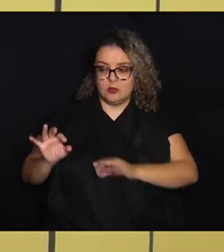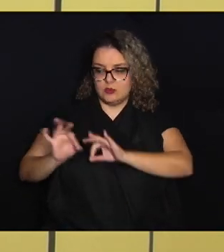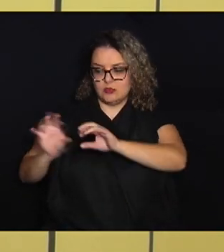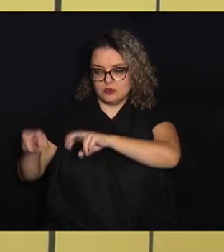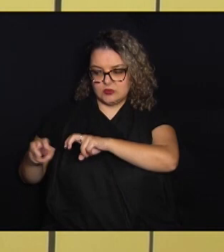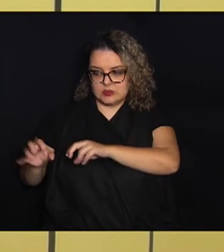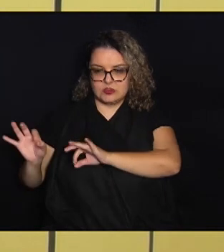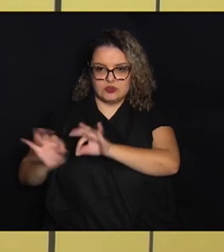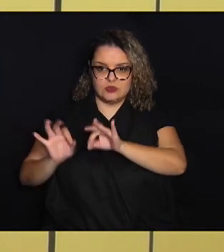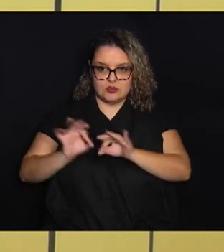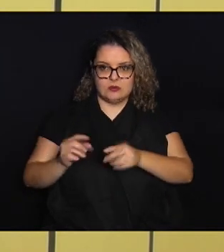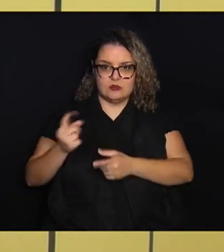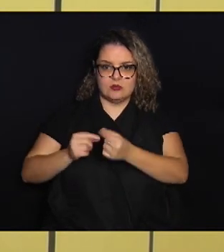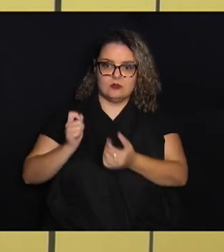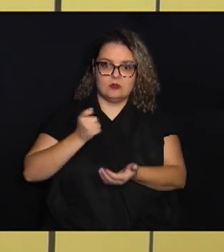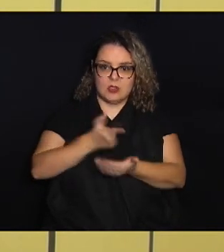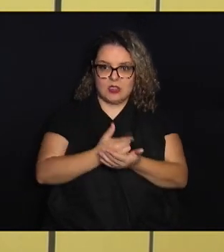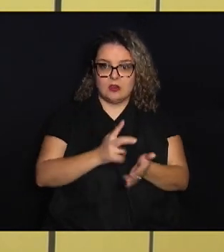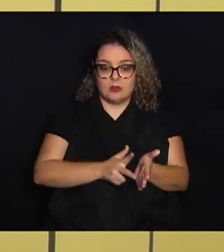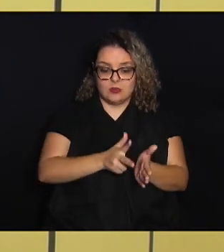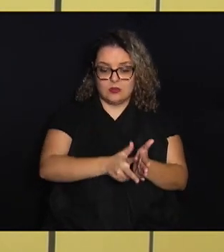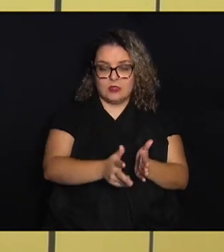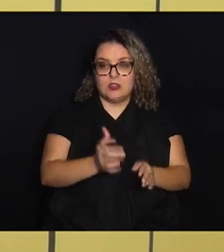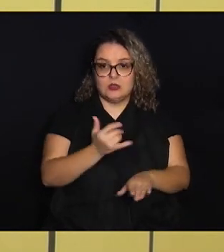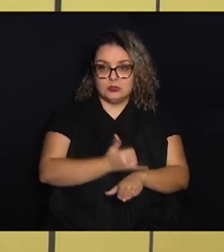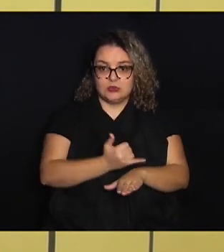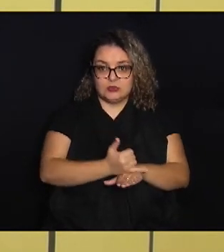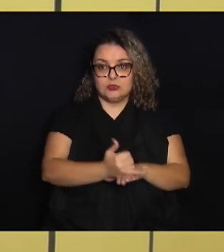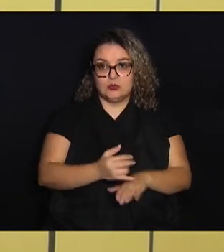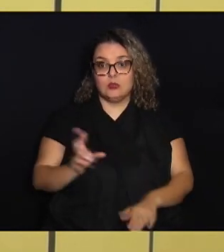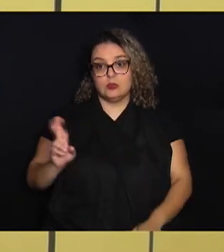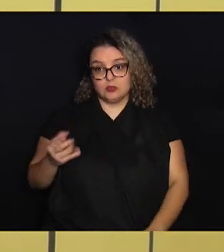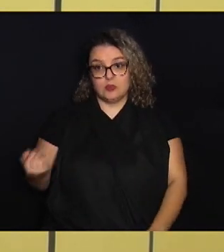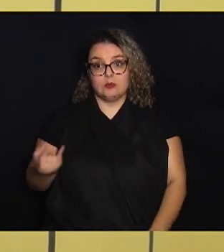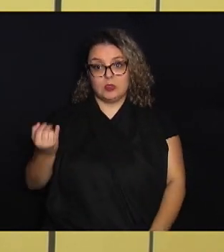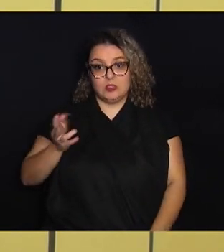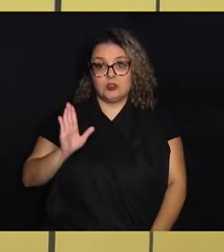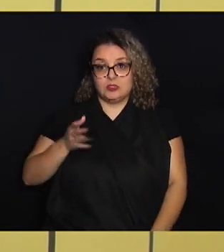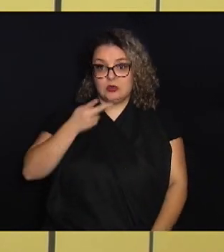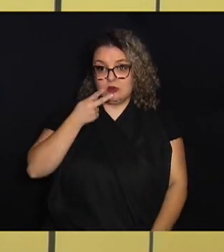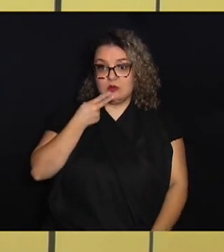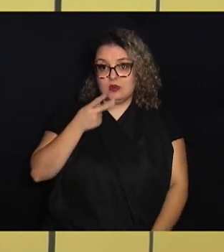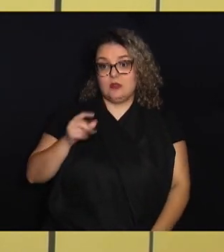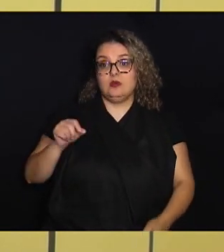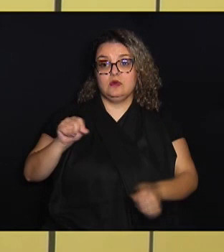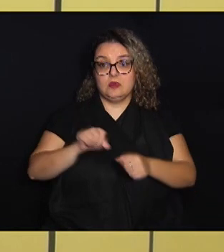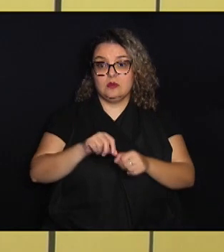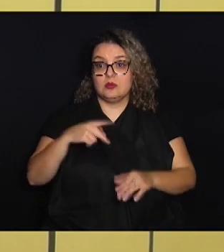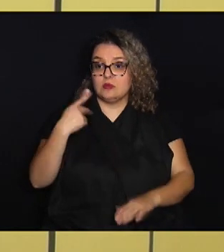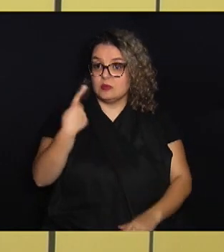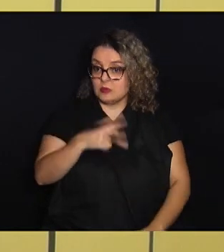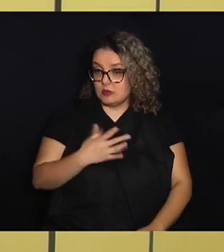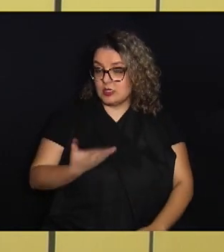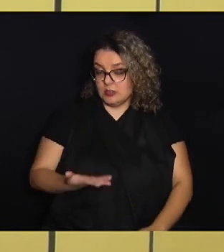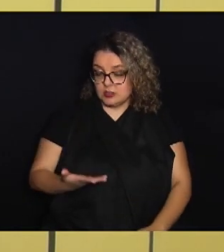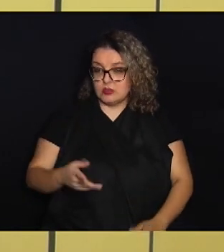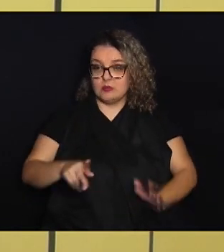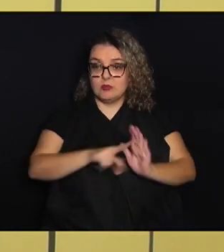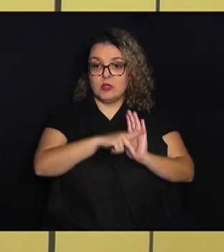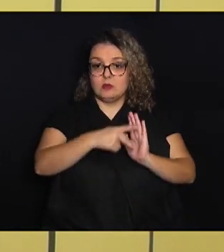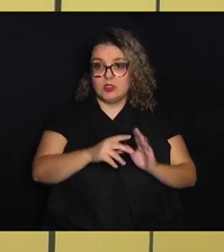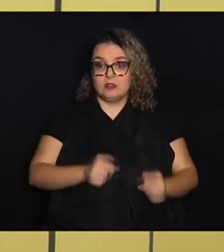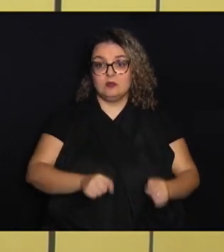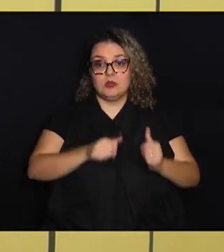conseguiram custear isso. Um nome muito importante, que a gente já falou aqui inclusive, e que fez parte de todos esses benefícios